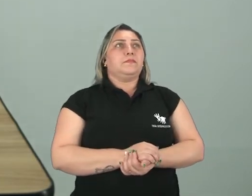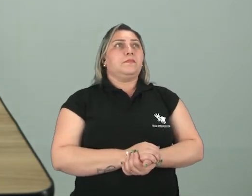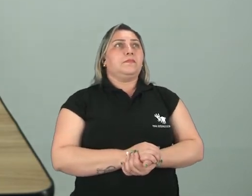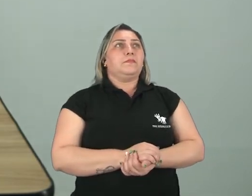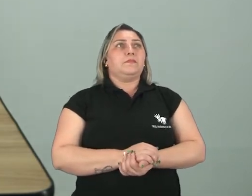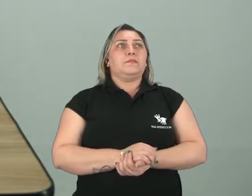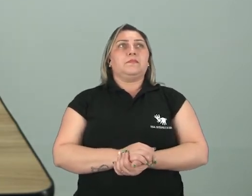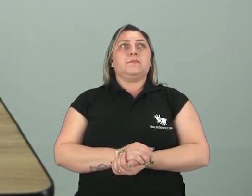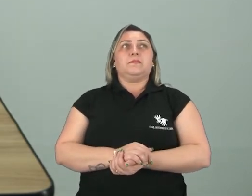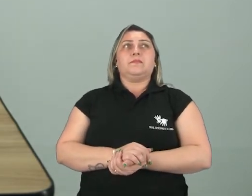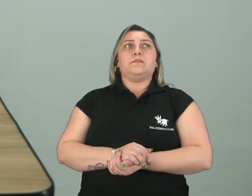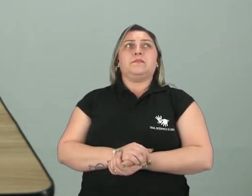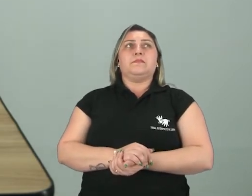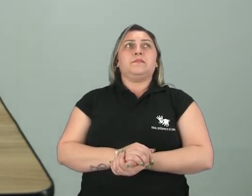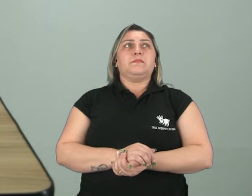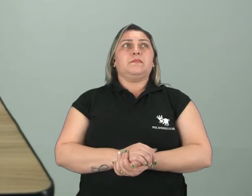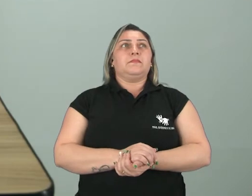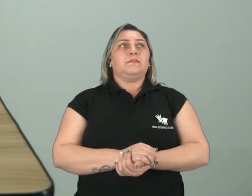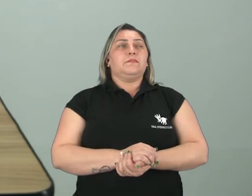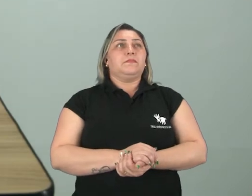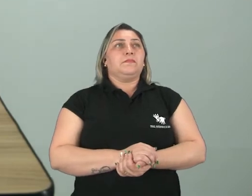a palavra Opá